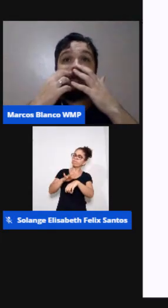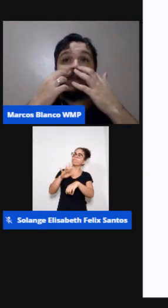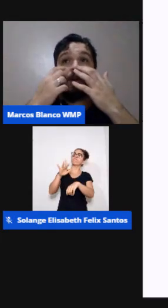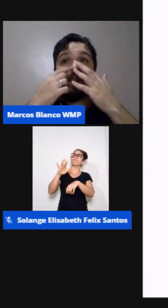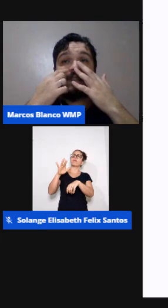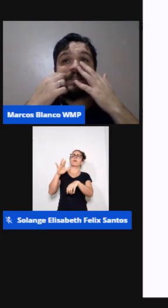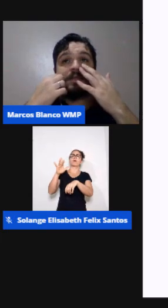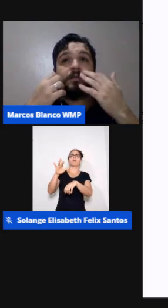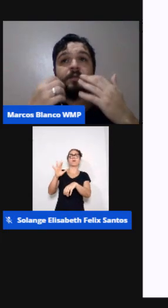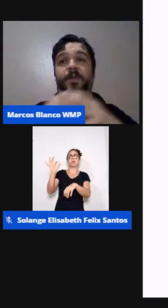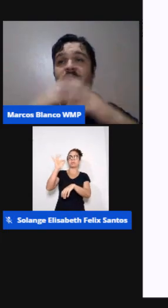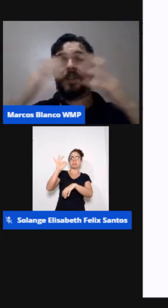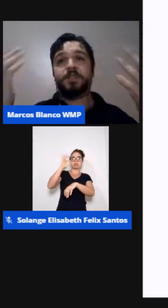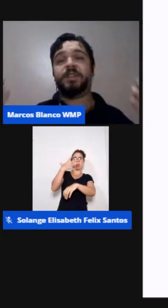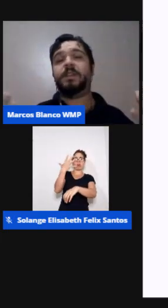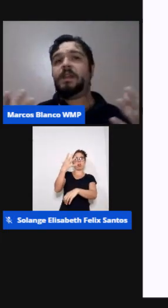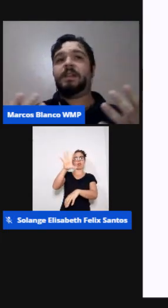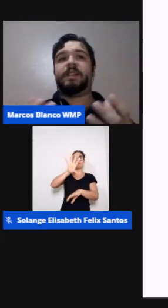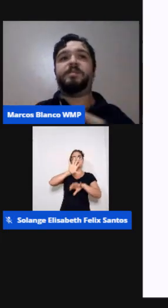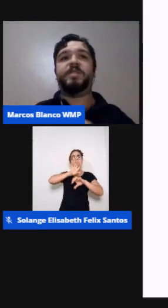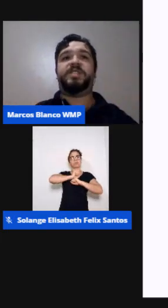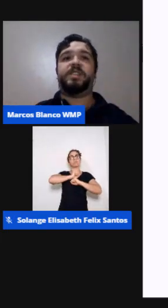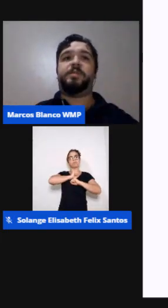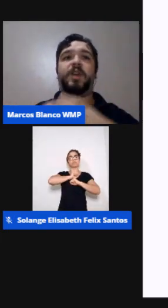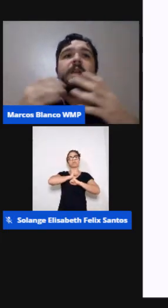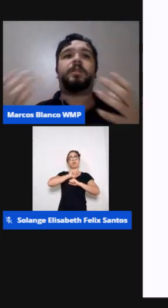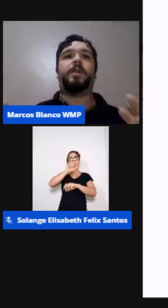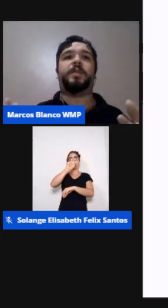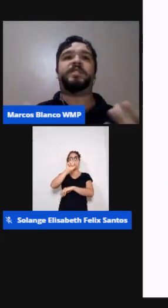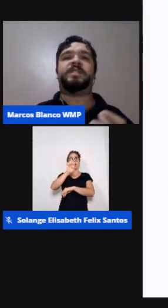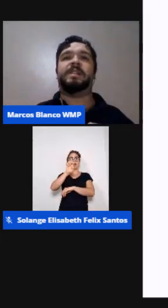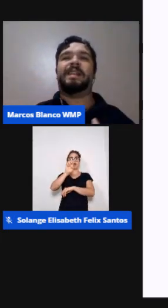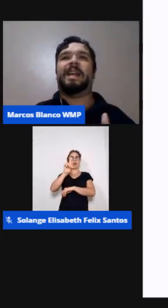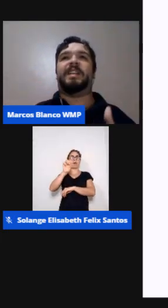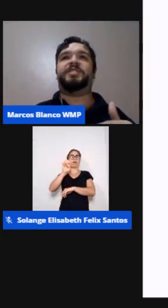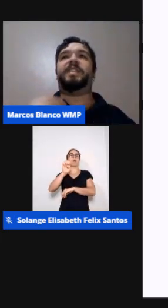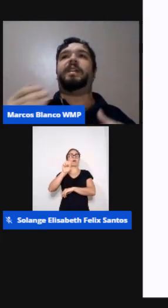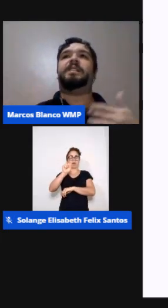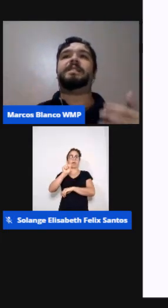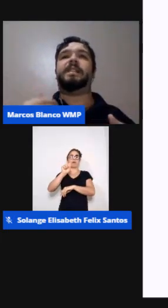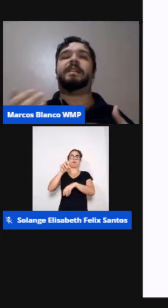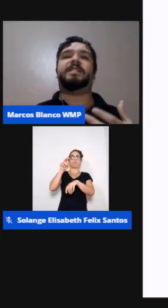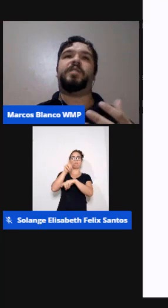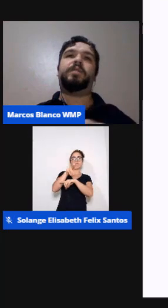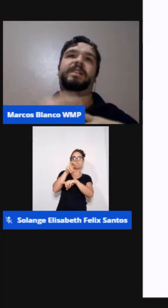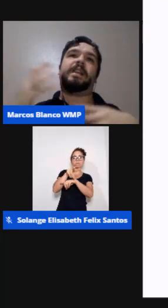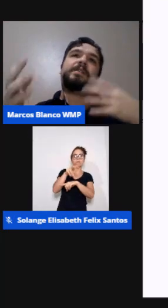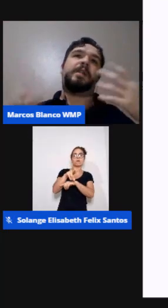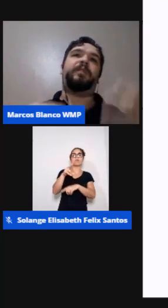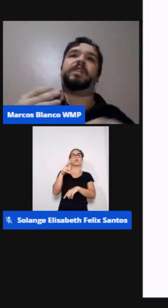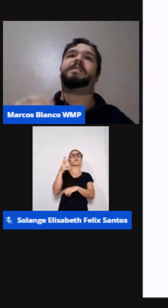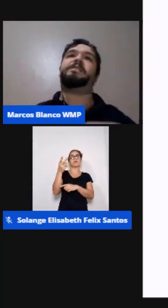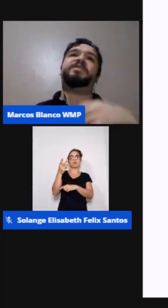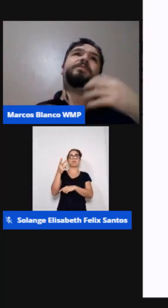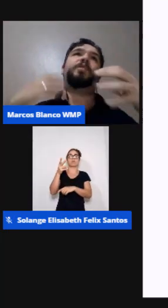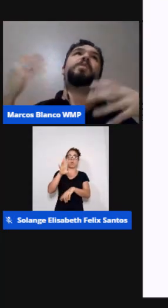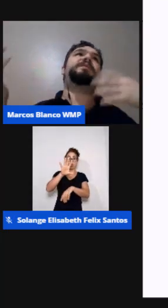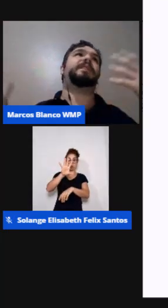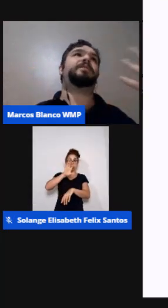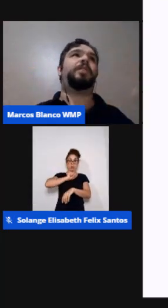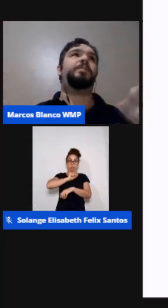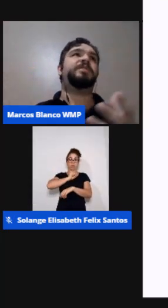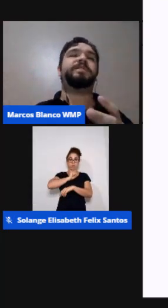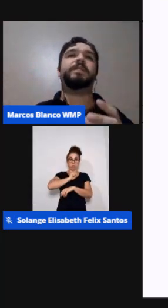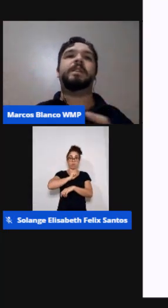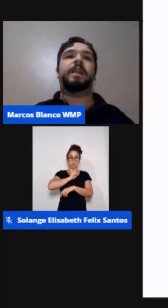vírus, né, arboviroses são vírus transmitidos por artrópodes. A gente tem grande incidência de outras arboviroses transmitidas